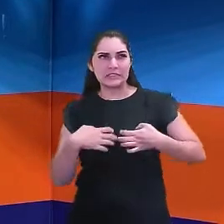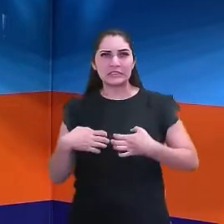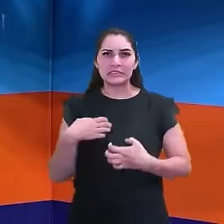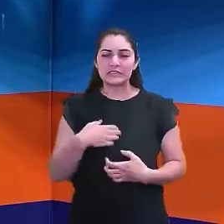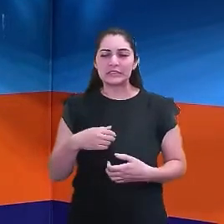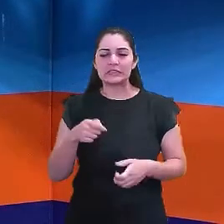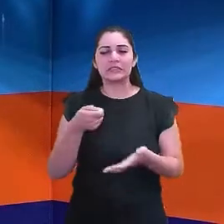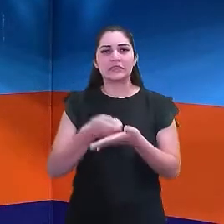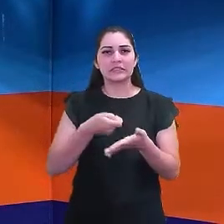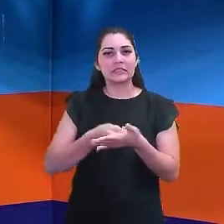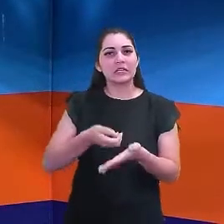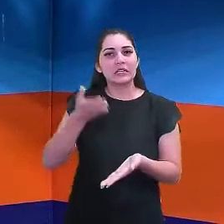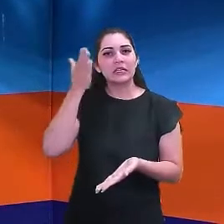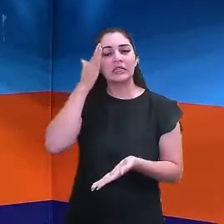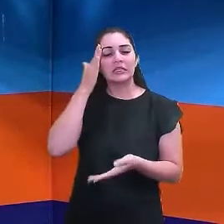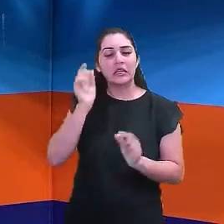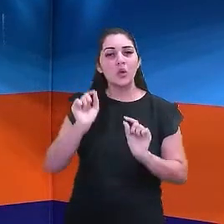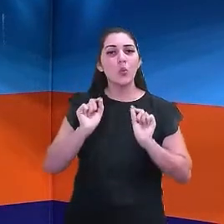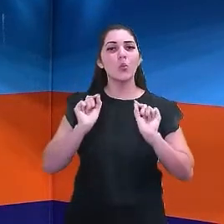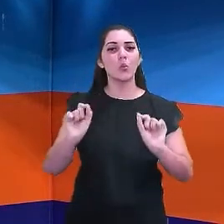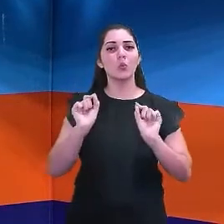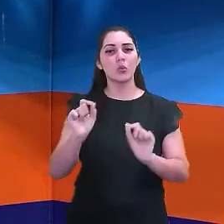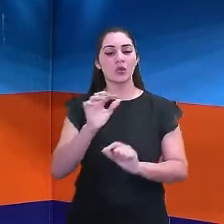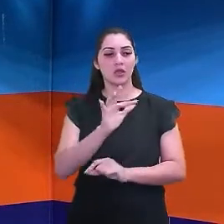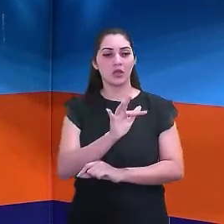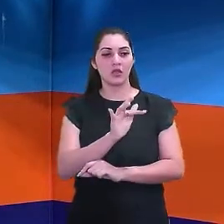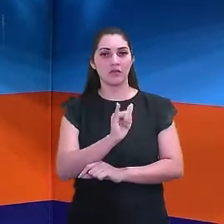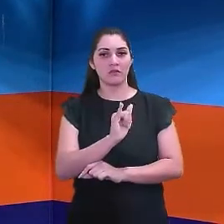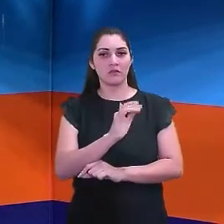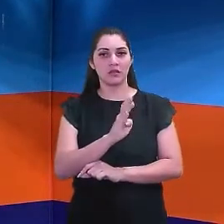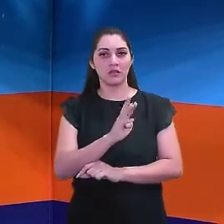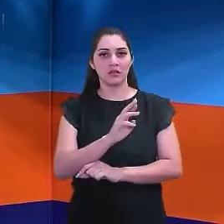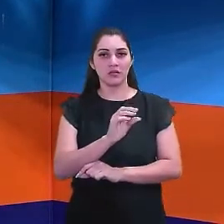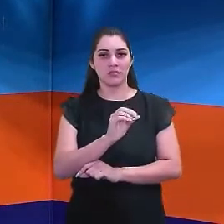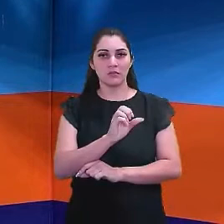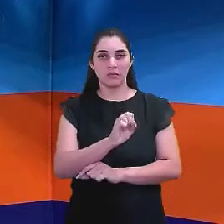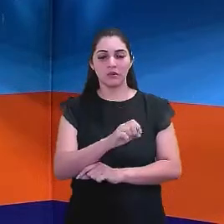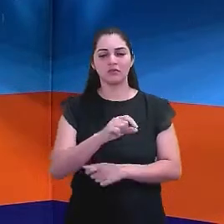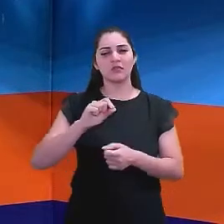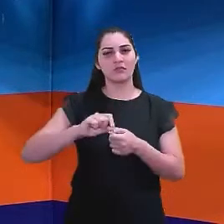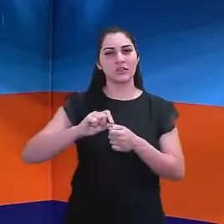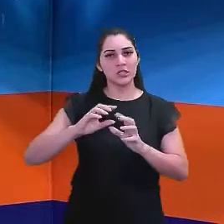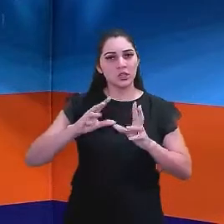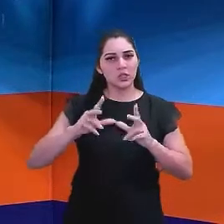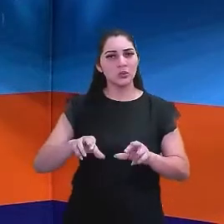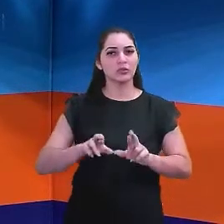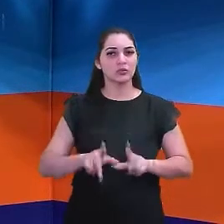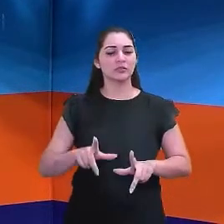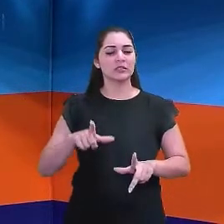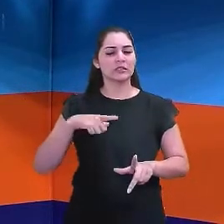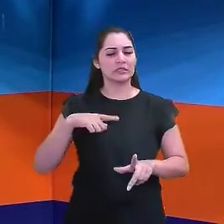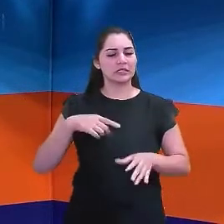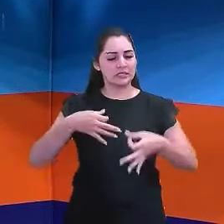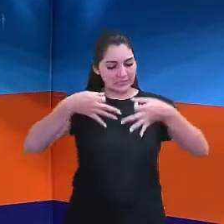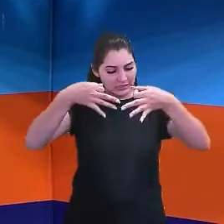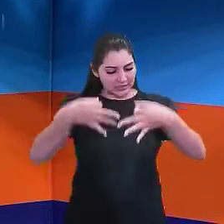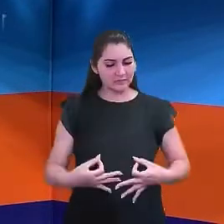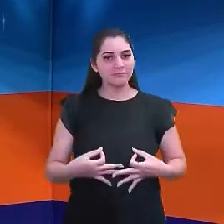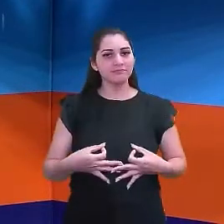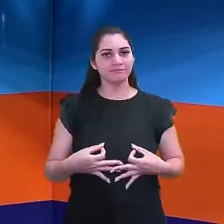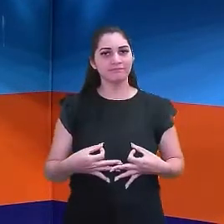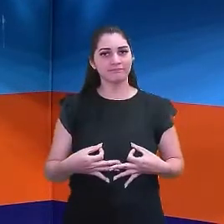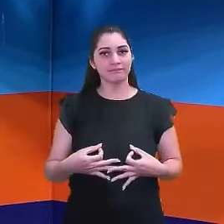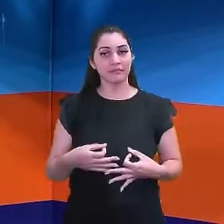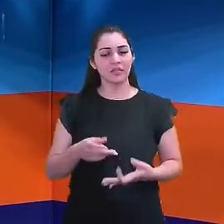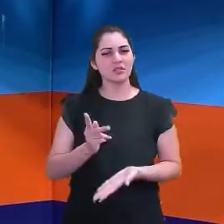tentar entender o que é fibrose cística, vai fazer toda a diferença na tua vida. Tenha certeza disso, viu, gente?